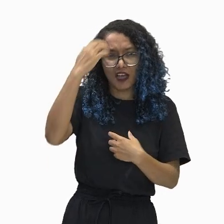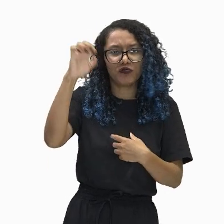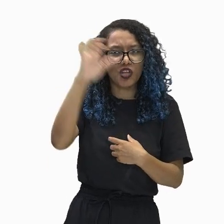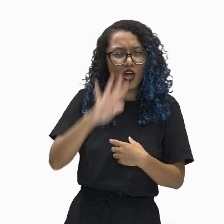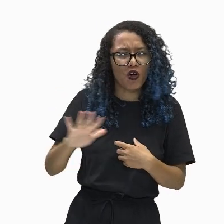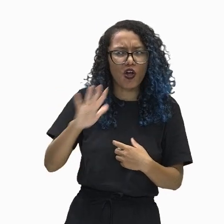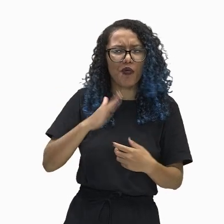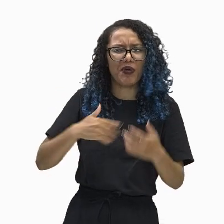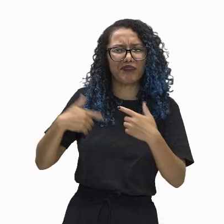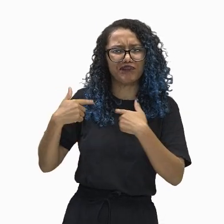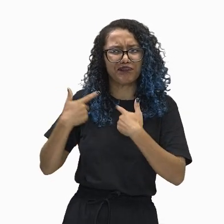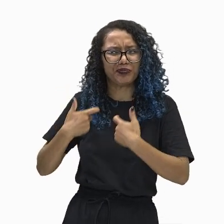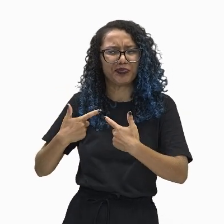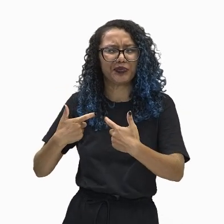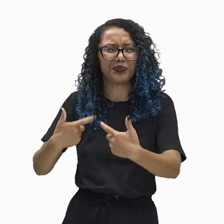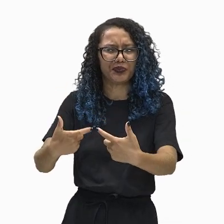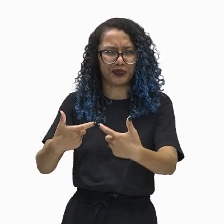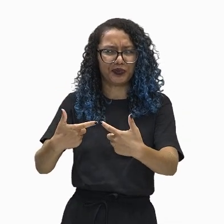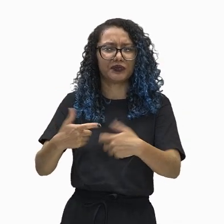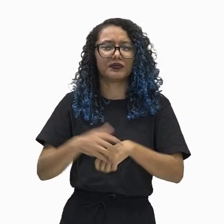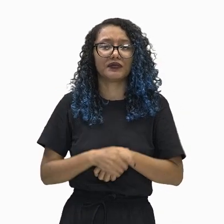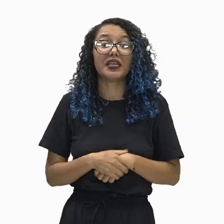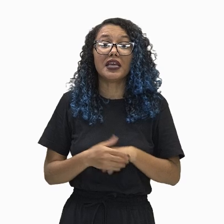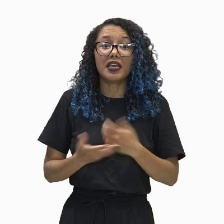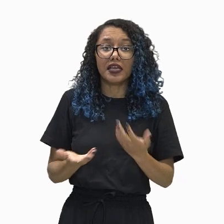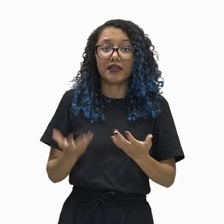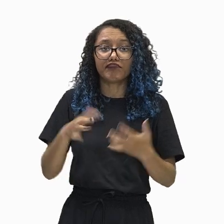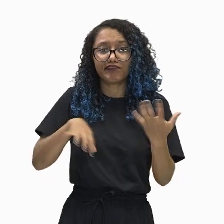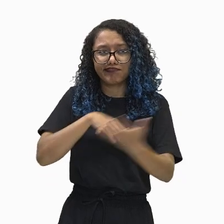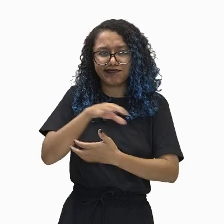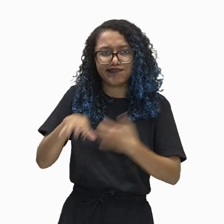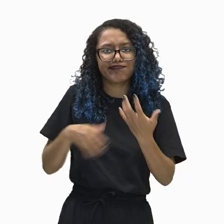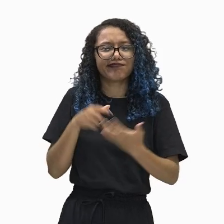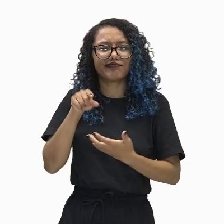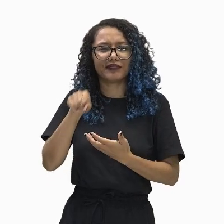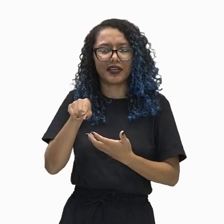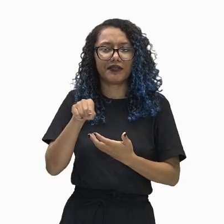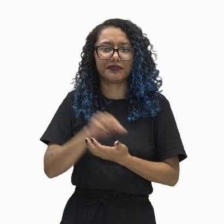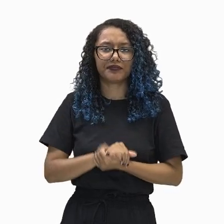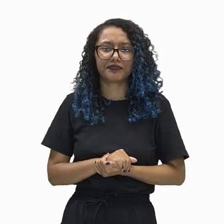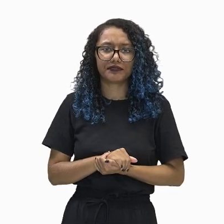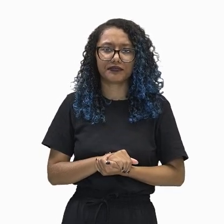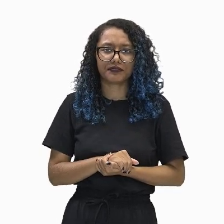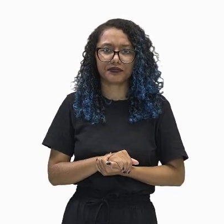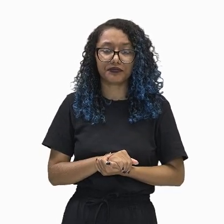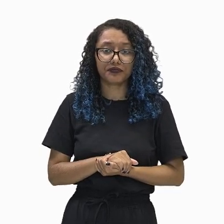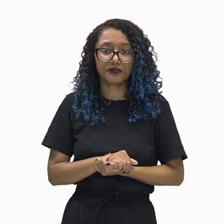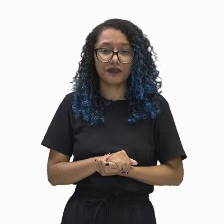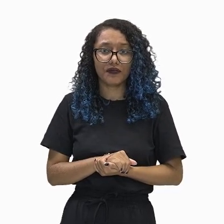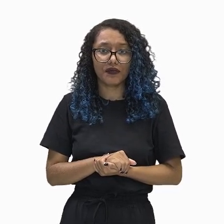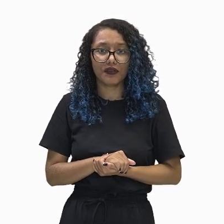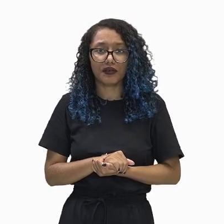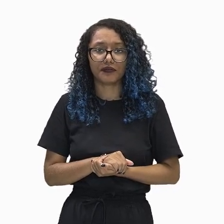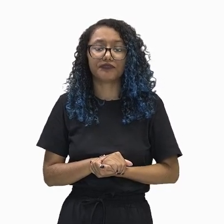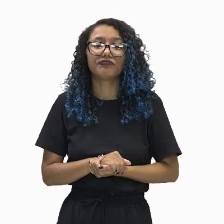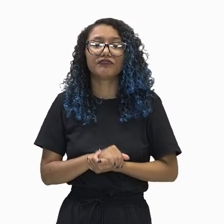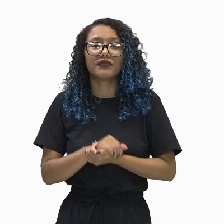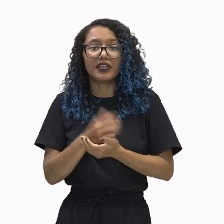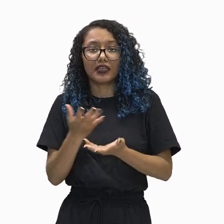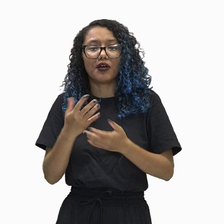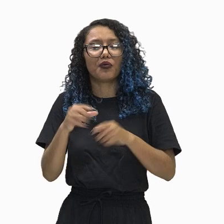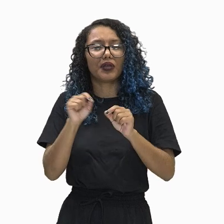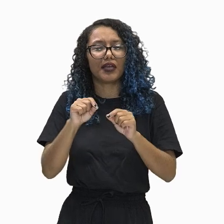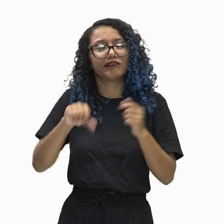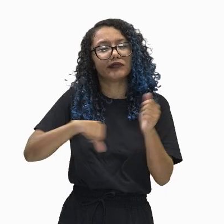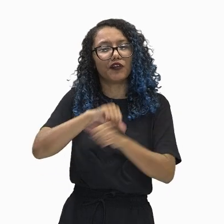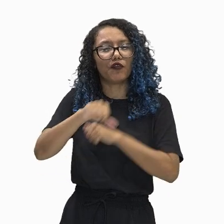foram derrotadas pelos reis que passaram de simples chefes militares a governantes de reinos. A